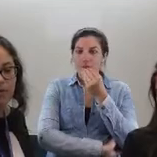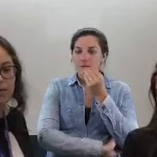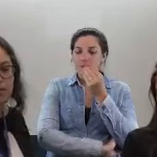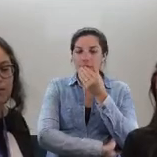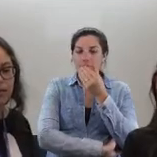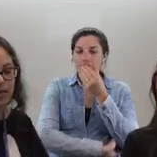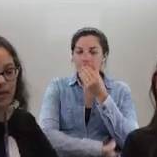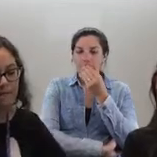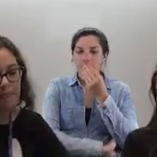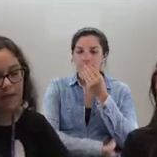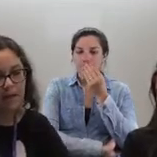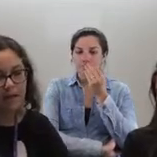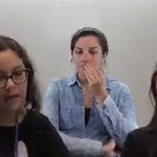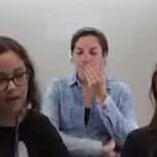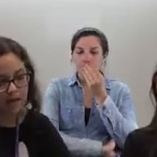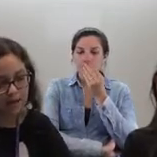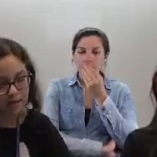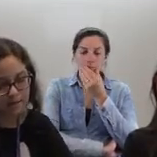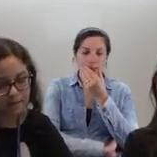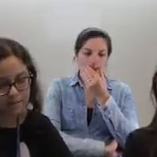adicionar uma anotação, sei lá.